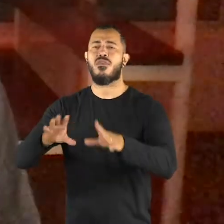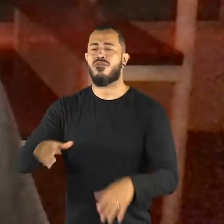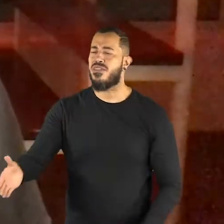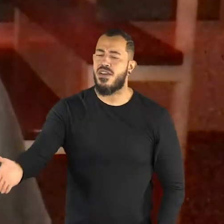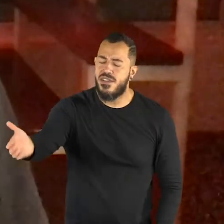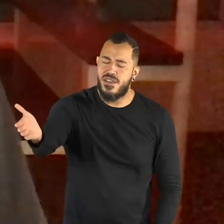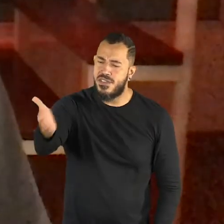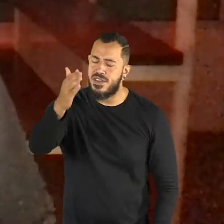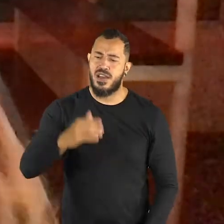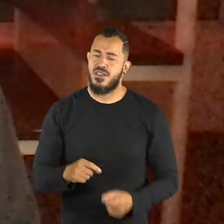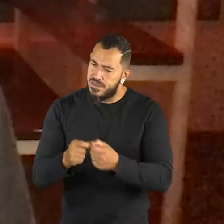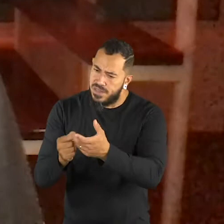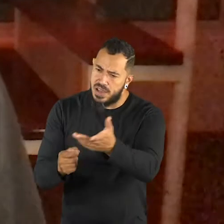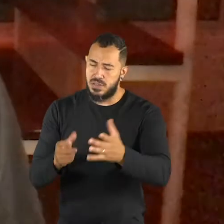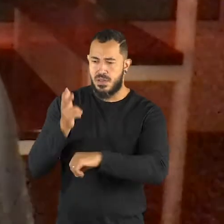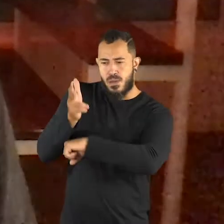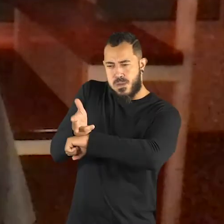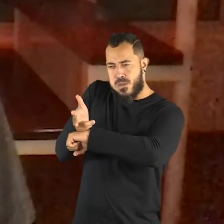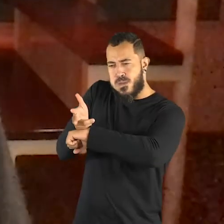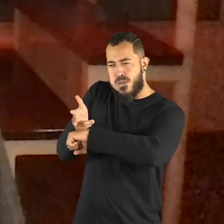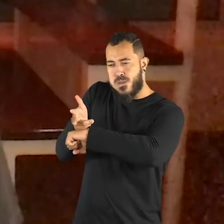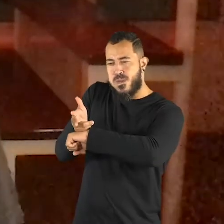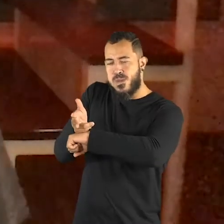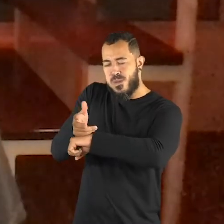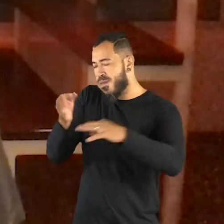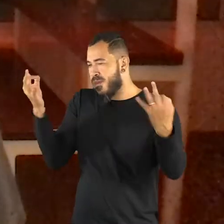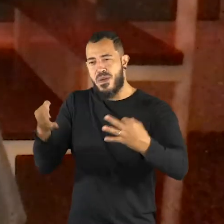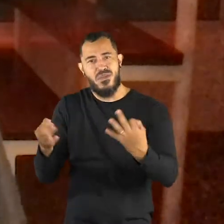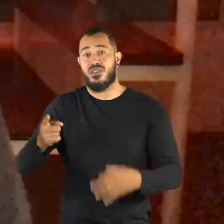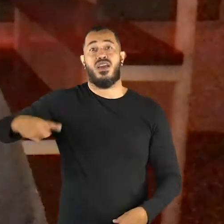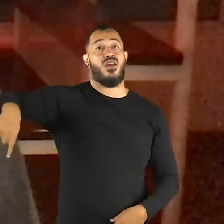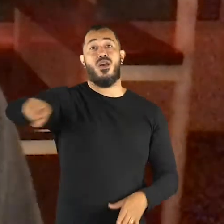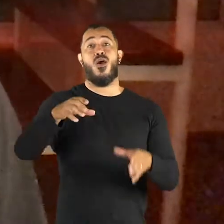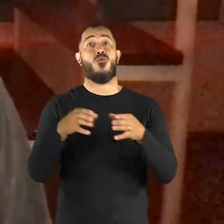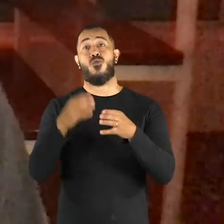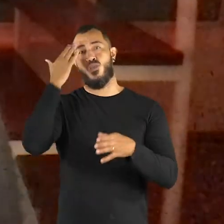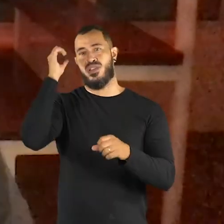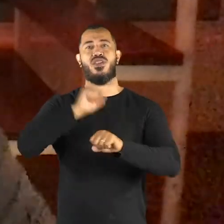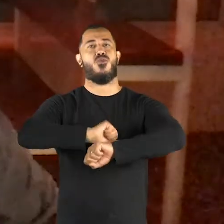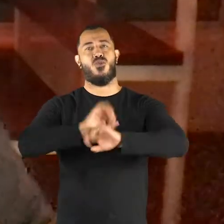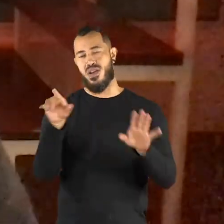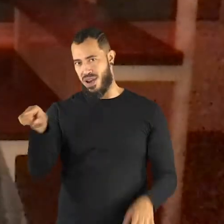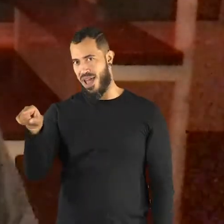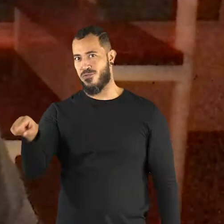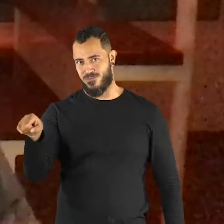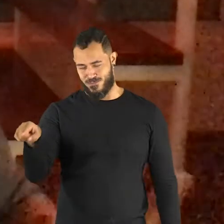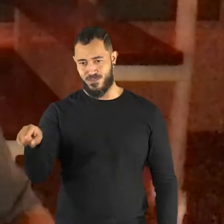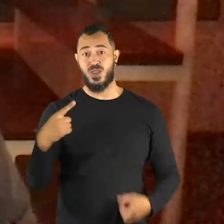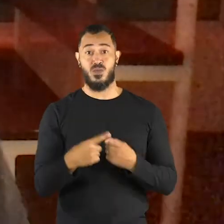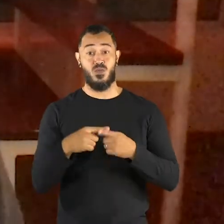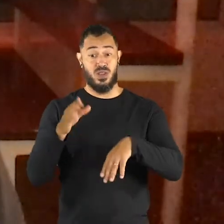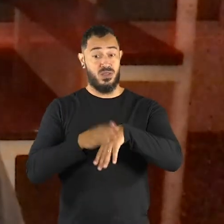entendido o personagem, eles já sabiam quem eles eram. E numa encenação teatral, com câmera rodando